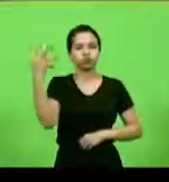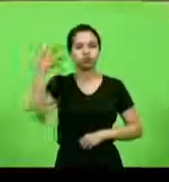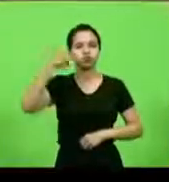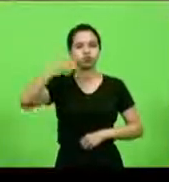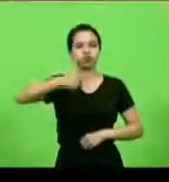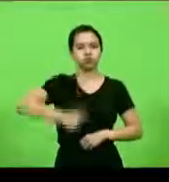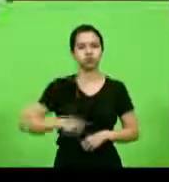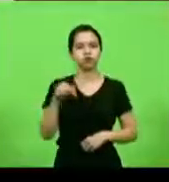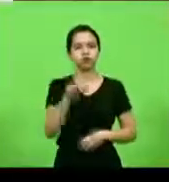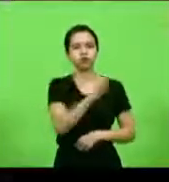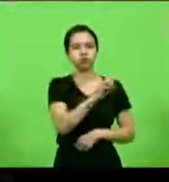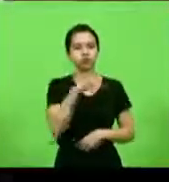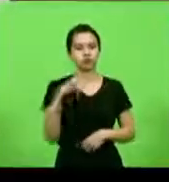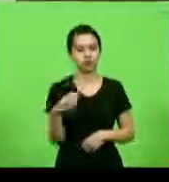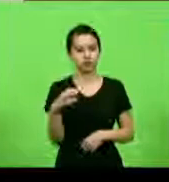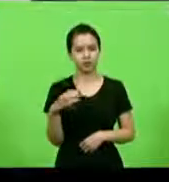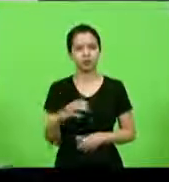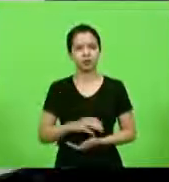Catarina.